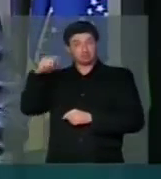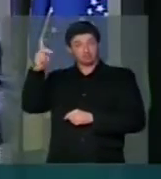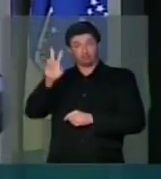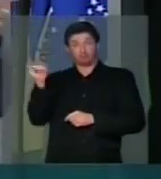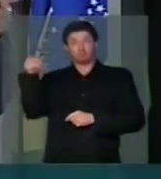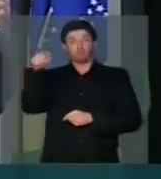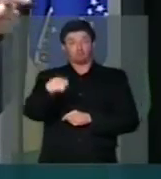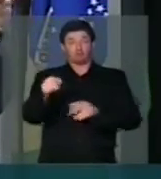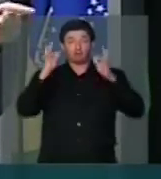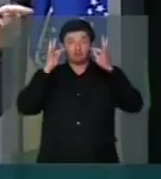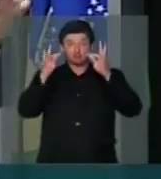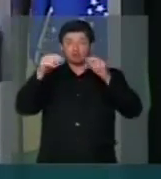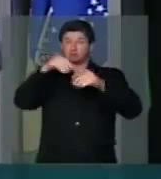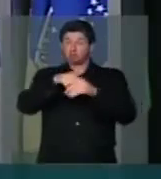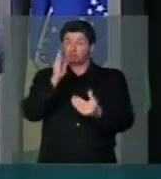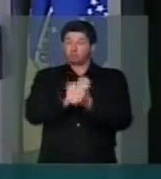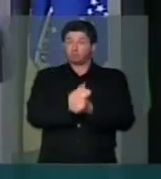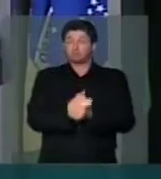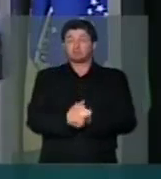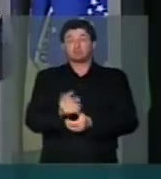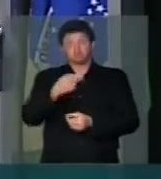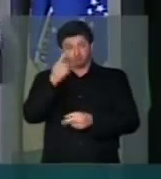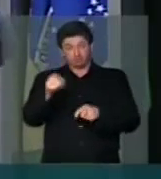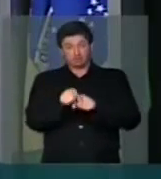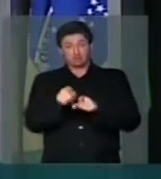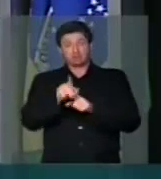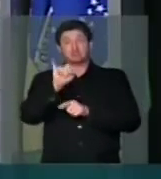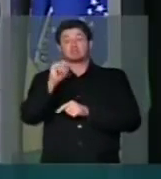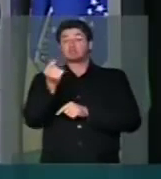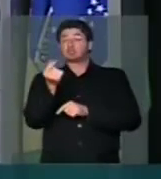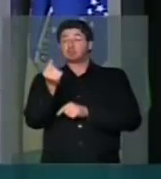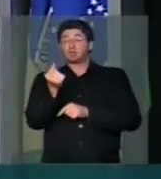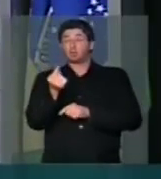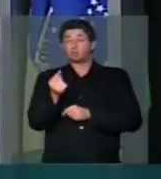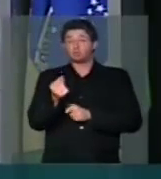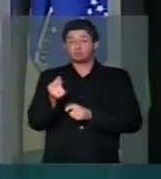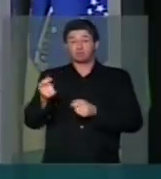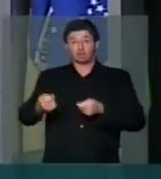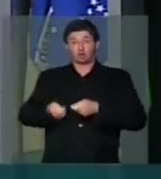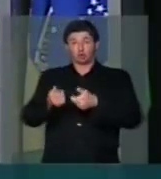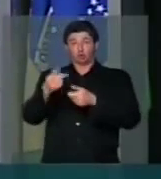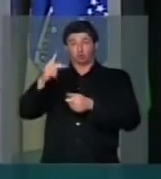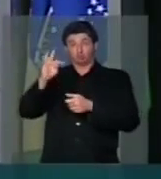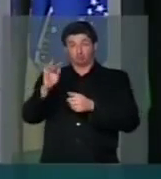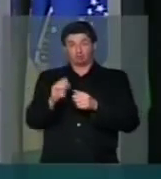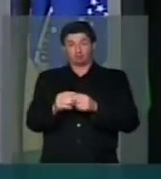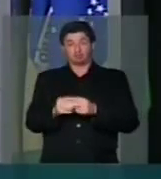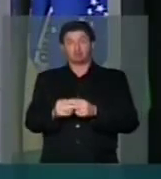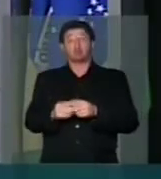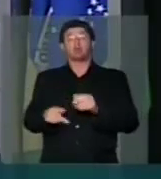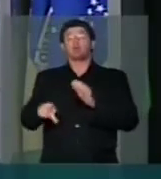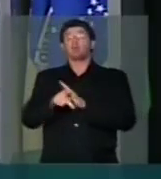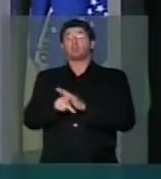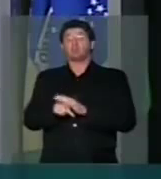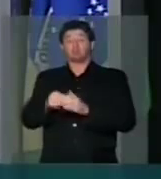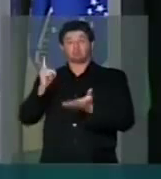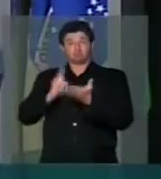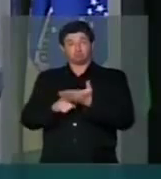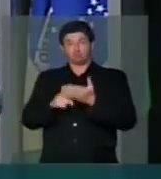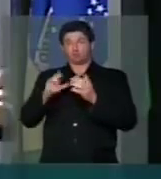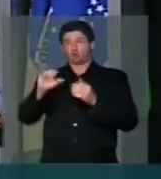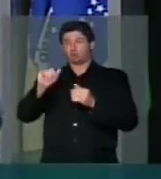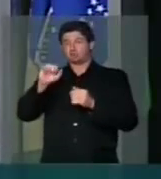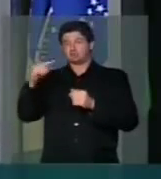terça-feira depor no processo para contar se os recursos que ele doou ao PT, o quanto é de origem de acerto de